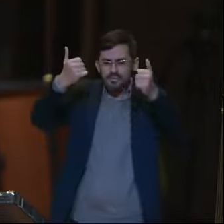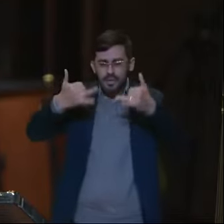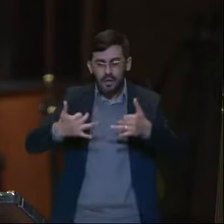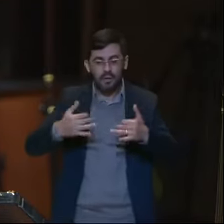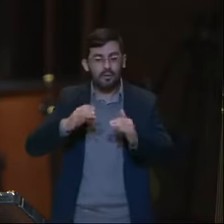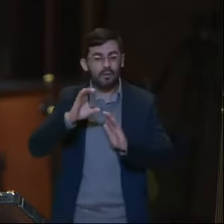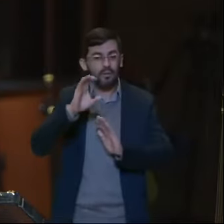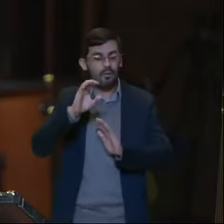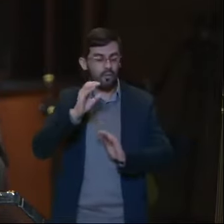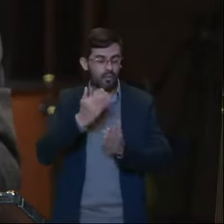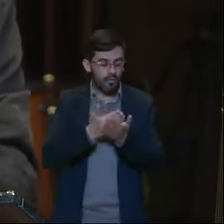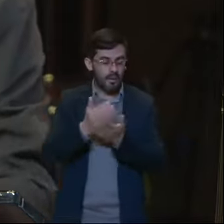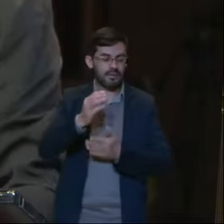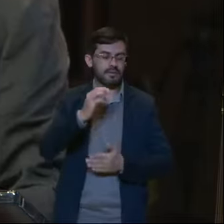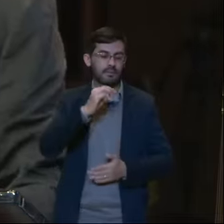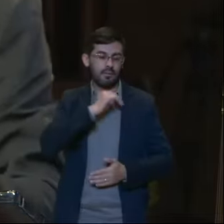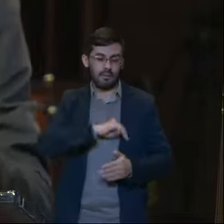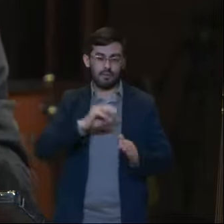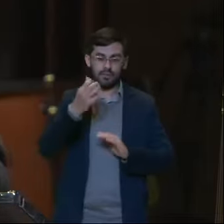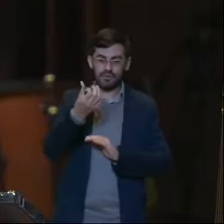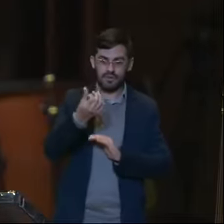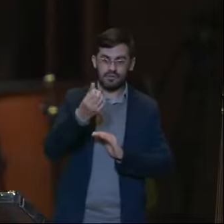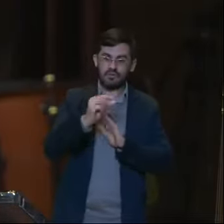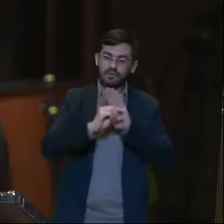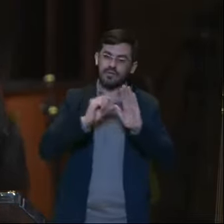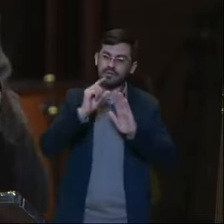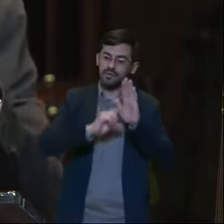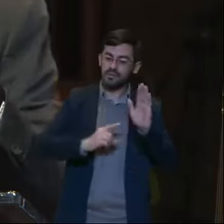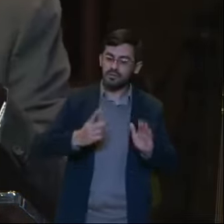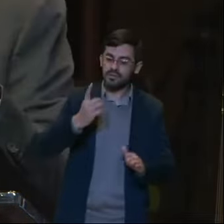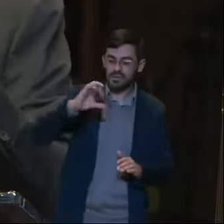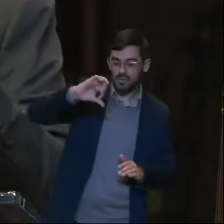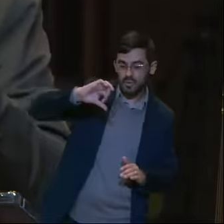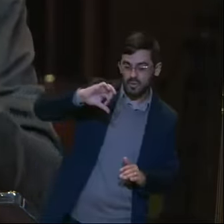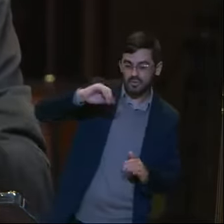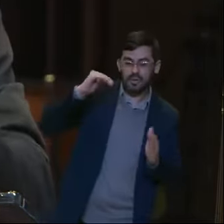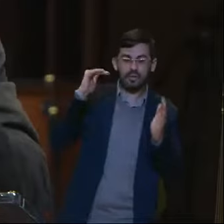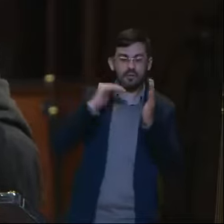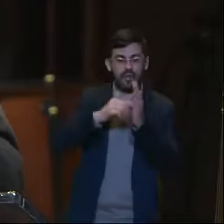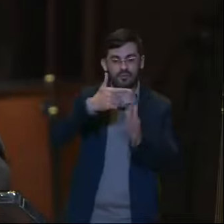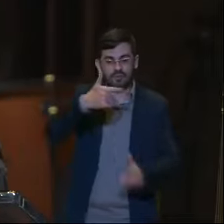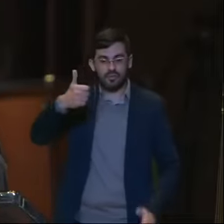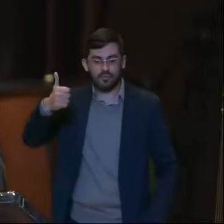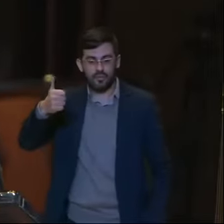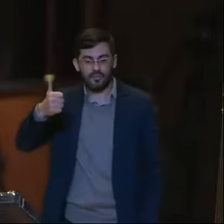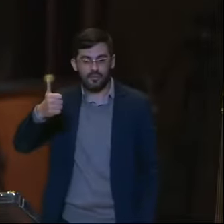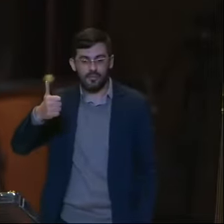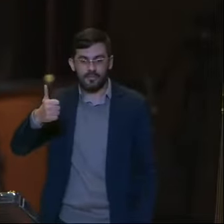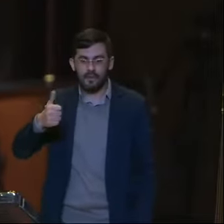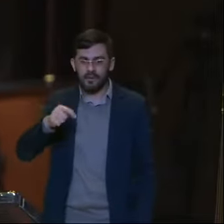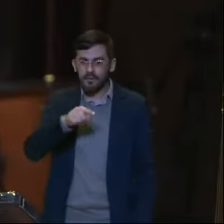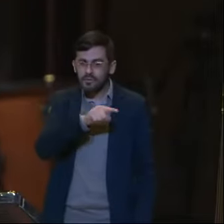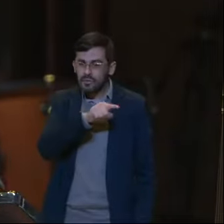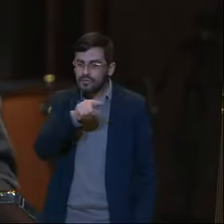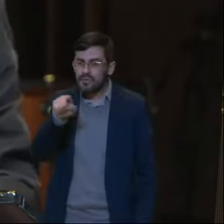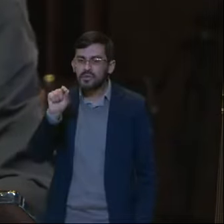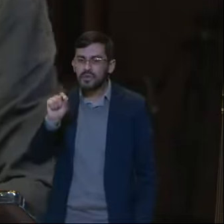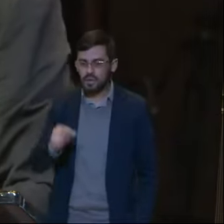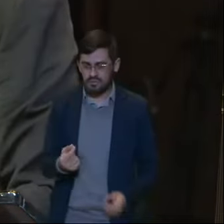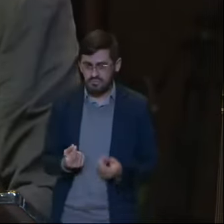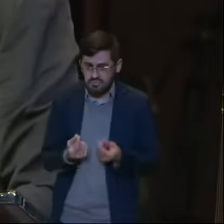Mateus 6, do versículo 19 a 21, quando ele diz o seguinte, olha: não acumulem tesouros sobre a